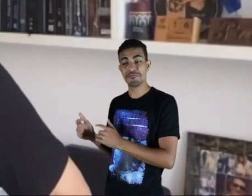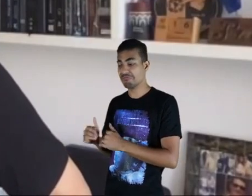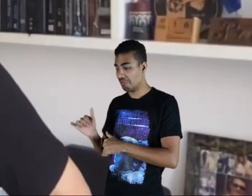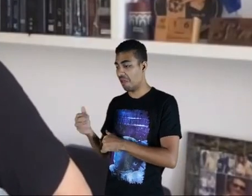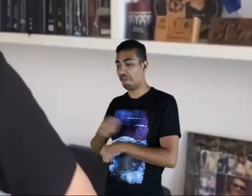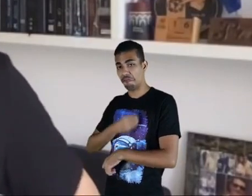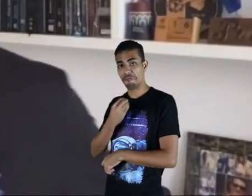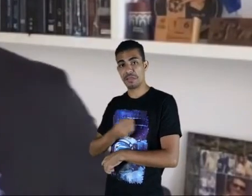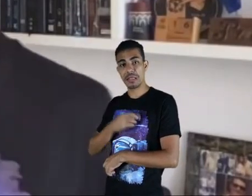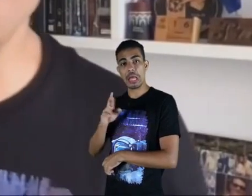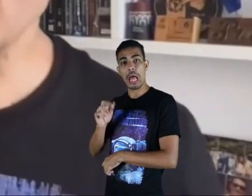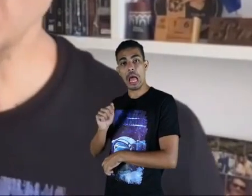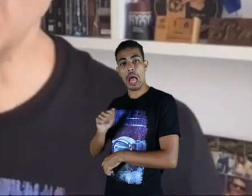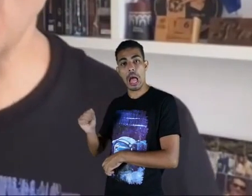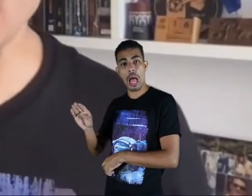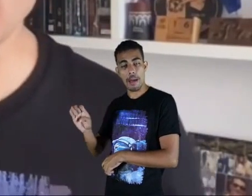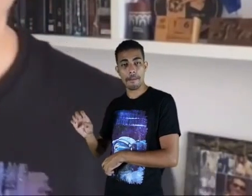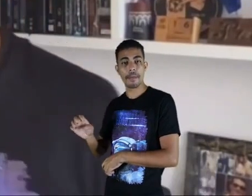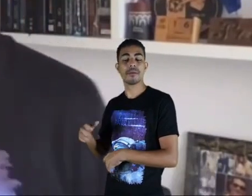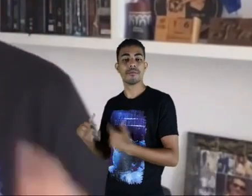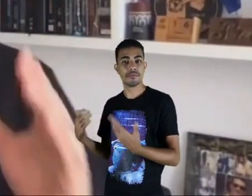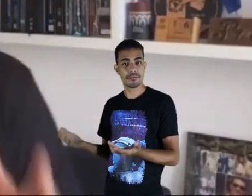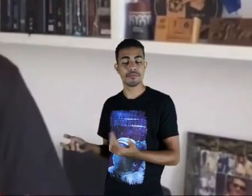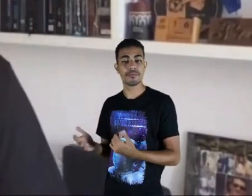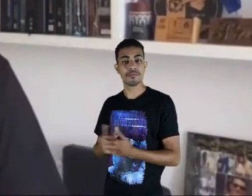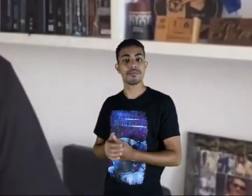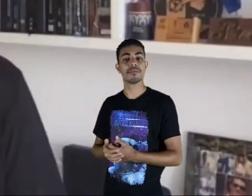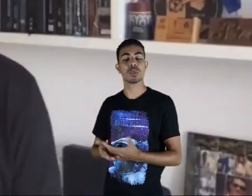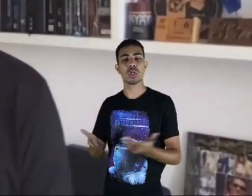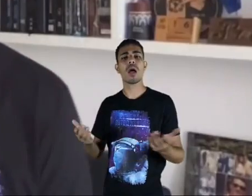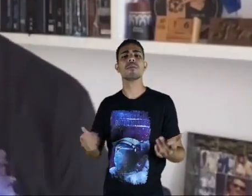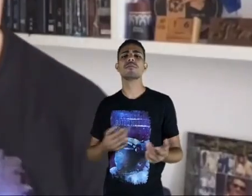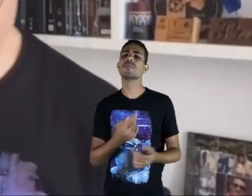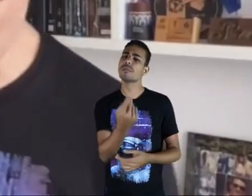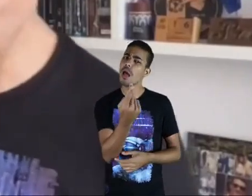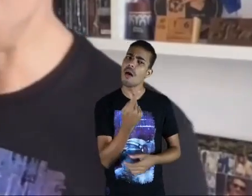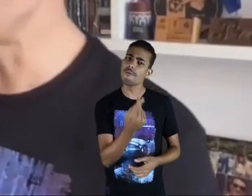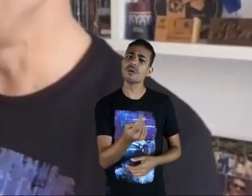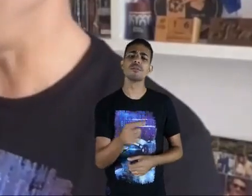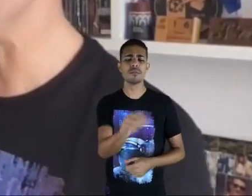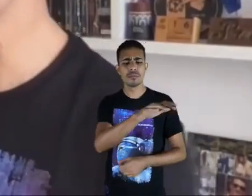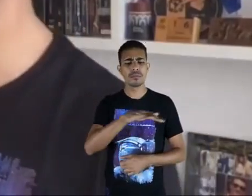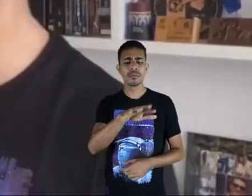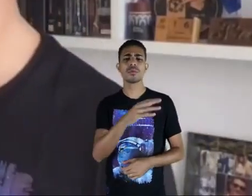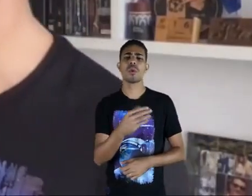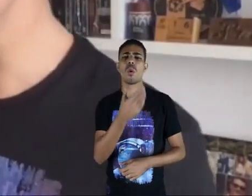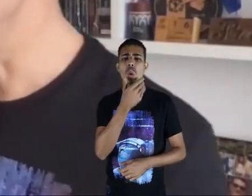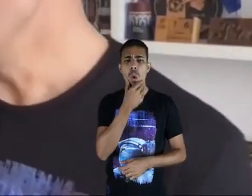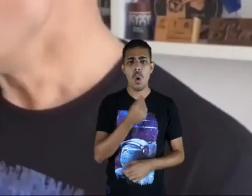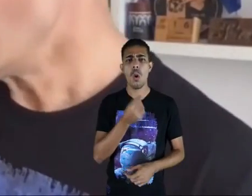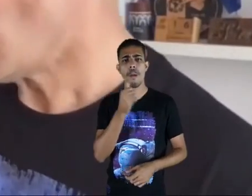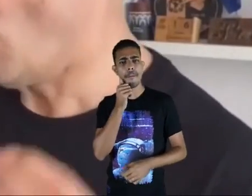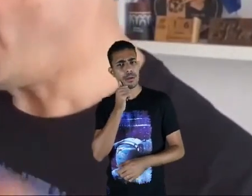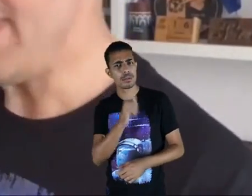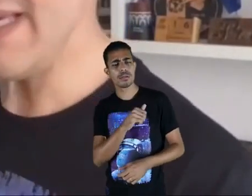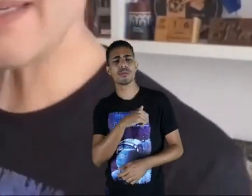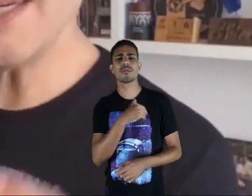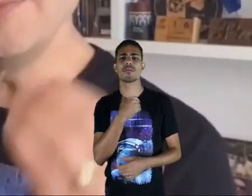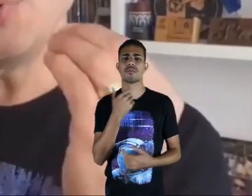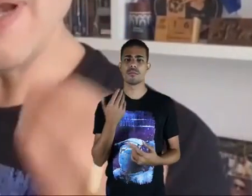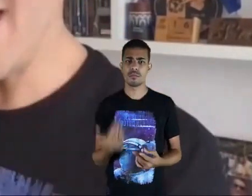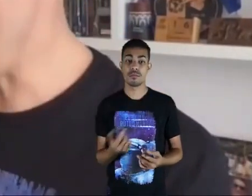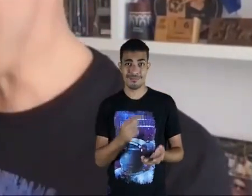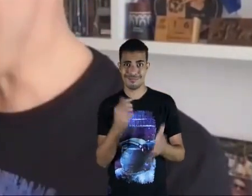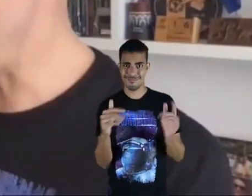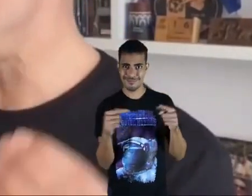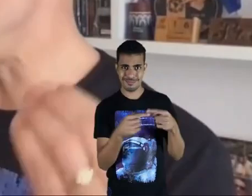Raabe. Assim somos nós, homens e mulheres, como diz o verso 13, homens